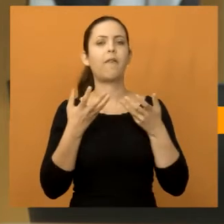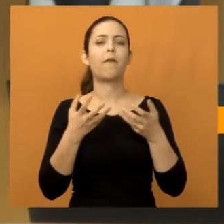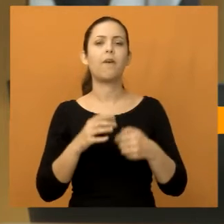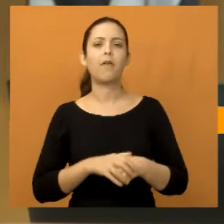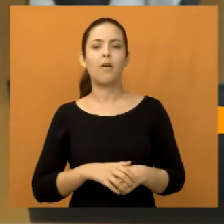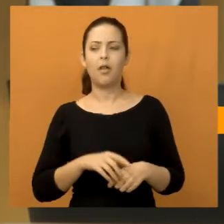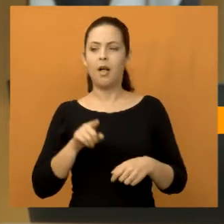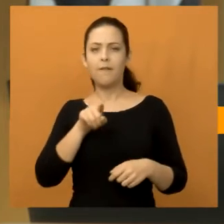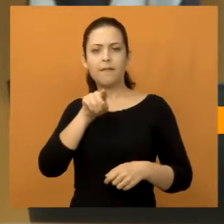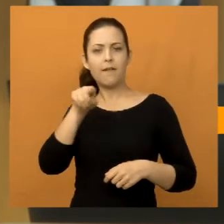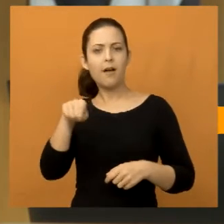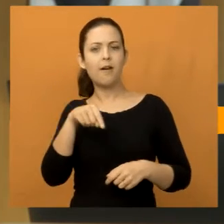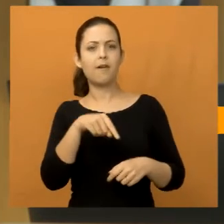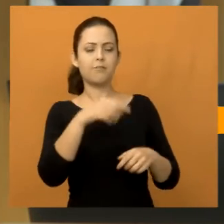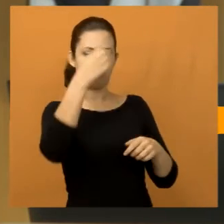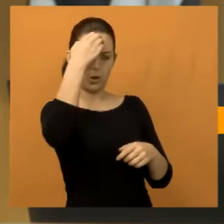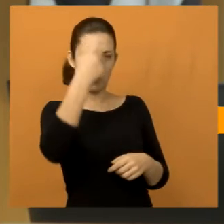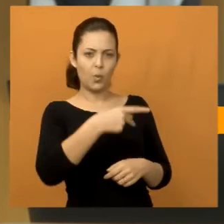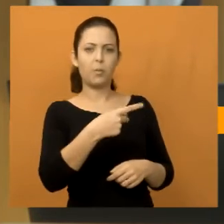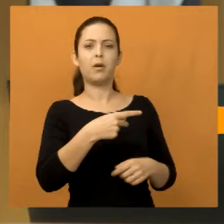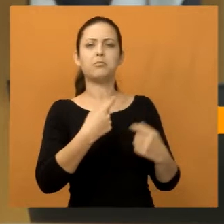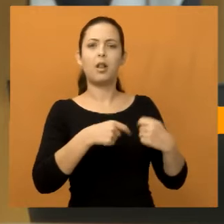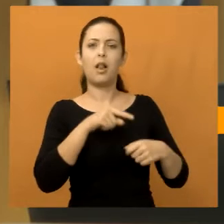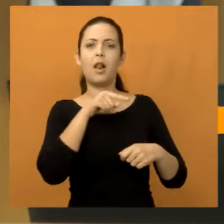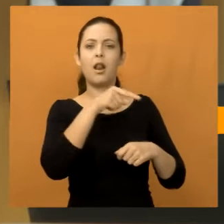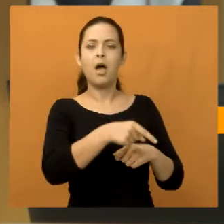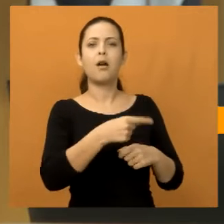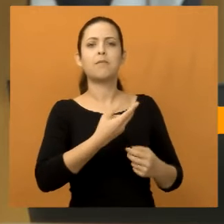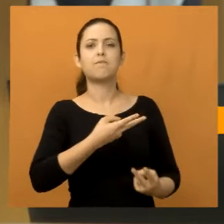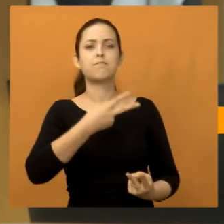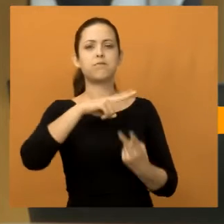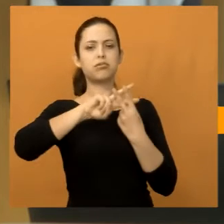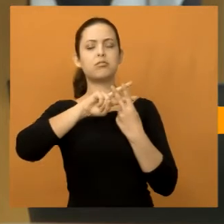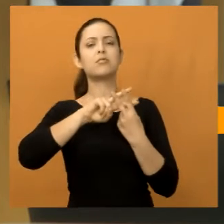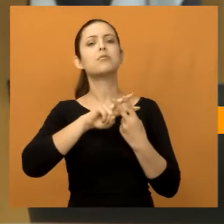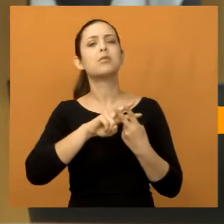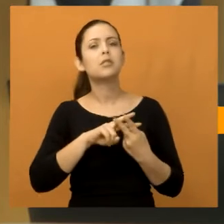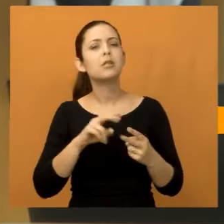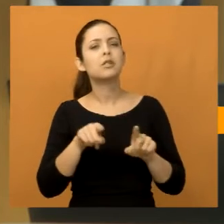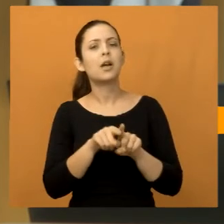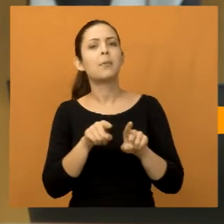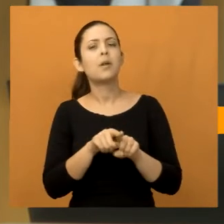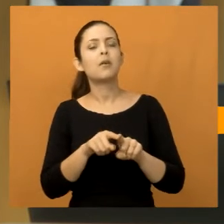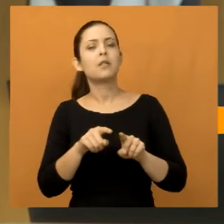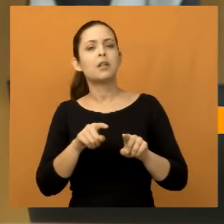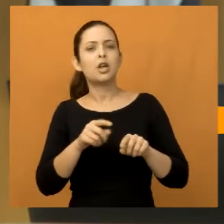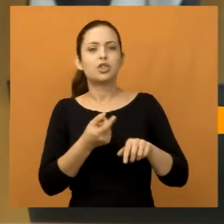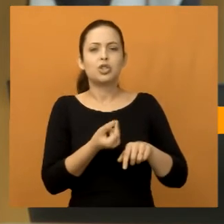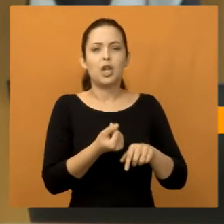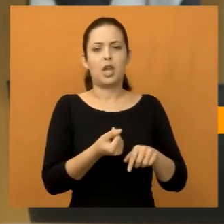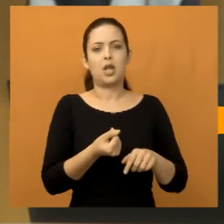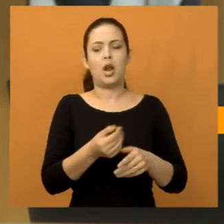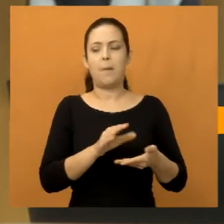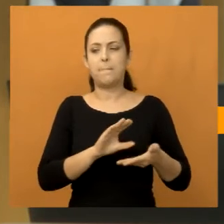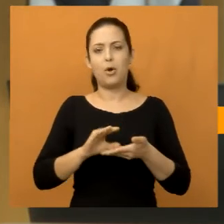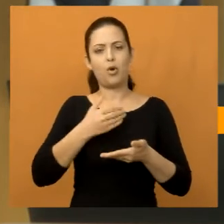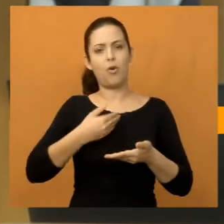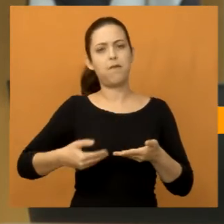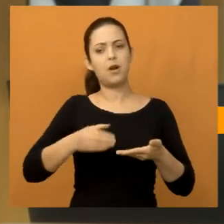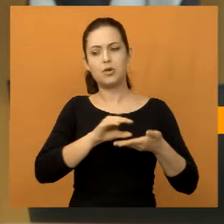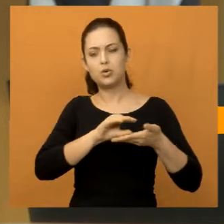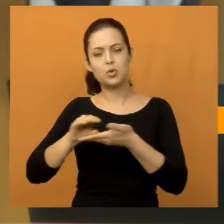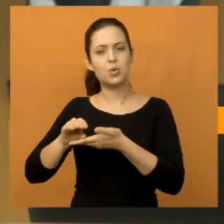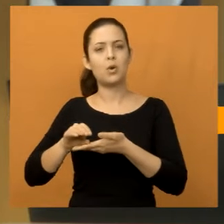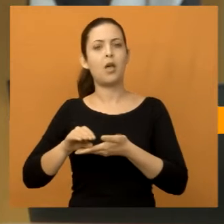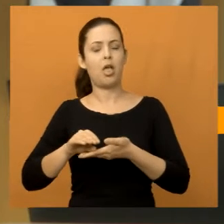pessoas lá onde eles deveriam estar, atrás das grades, e tem que devolver o dinheiro público. E aí, conte com